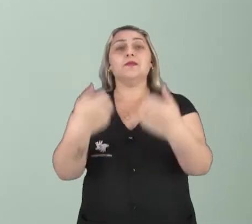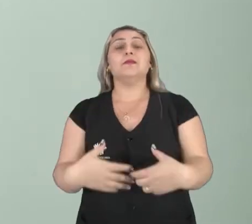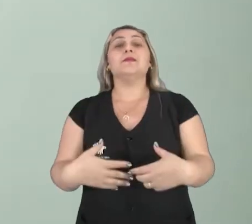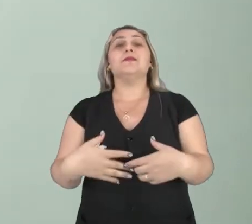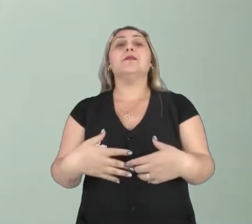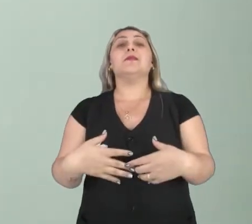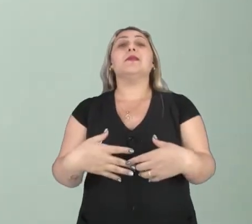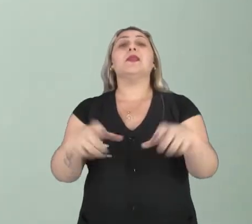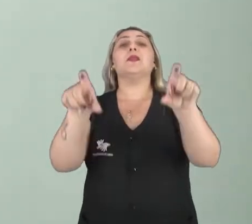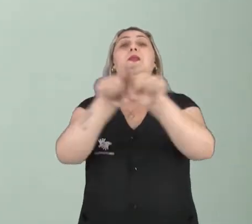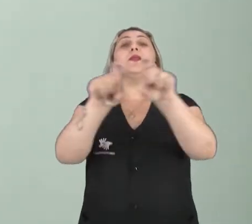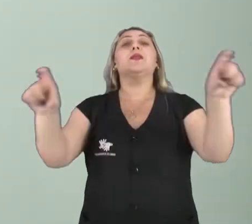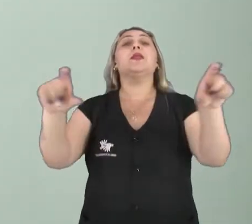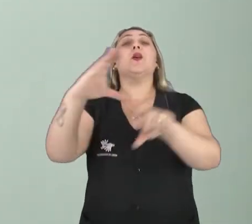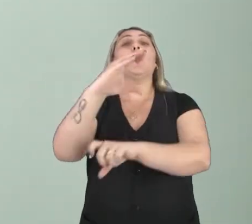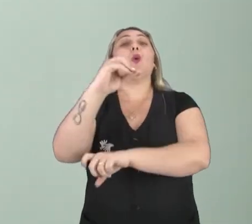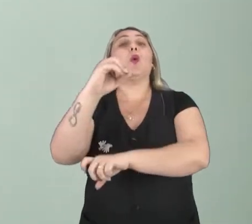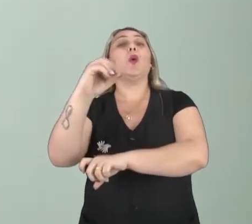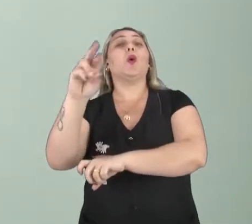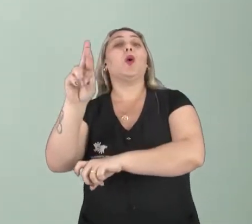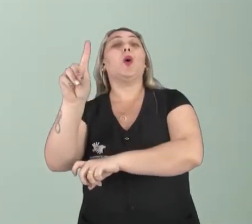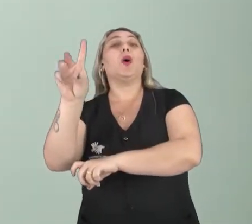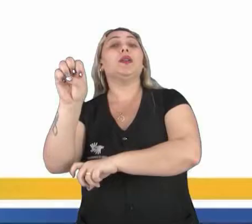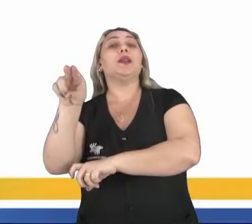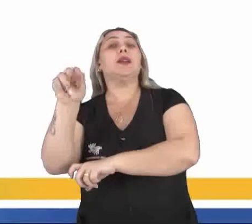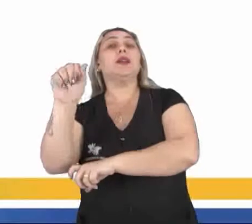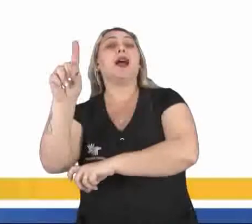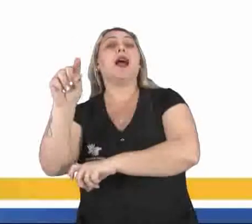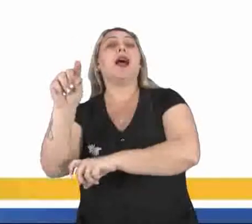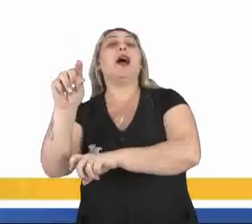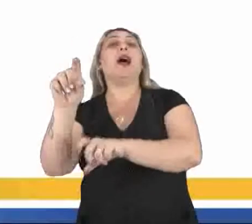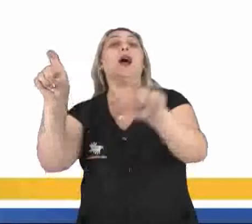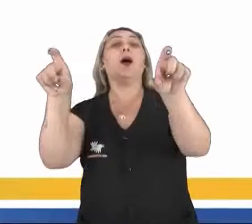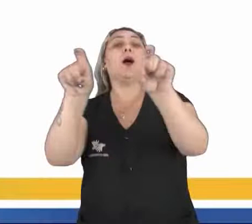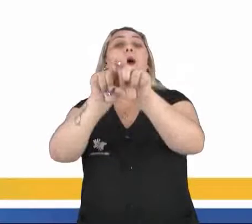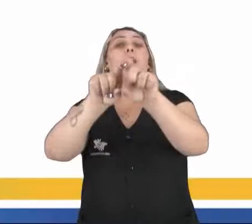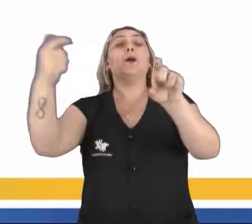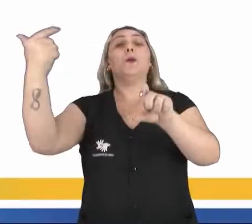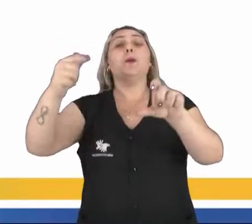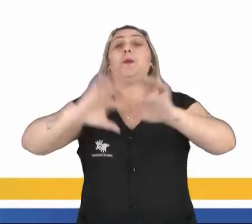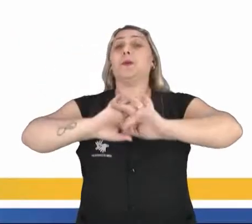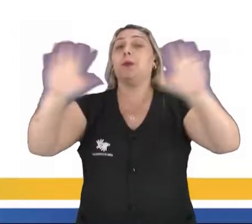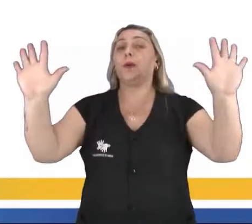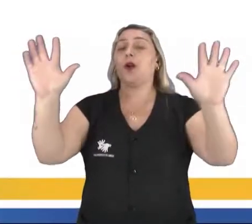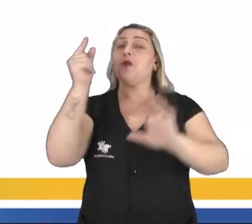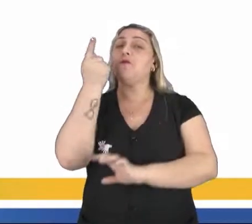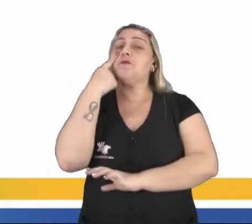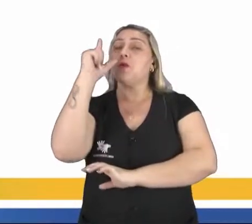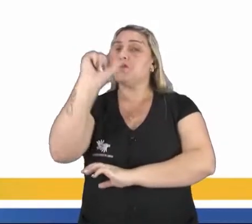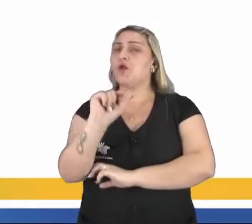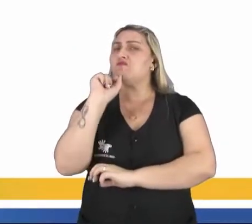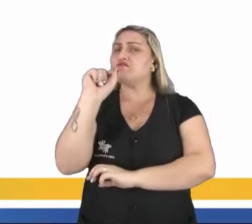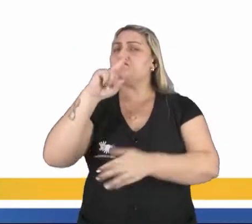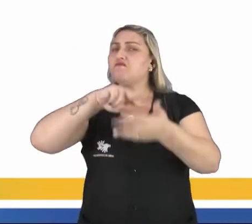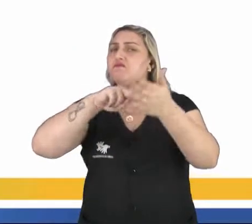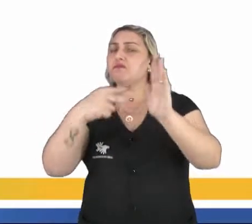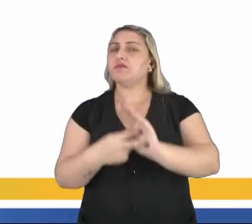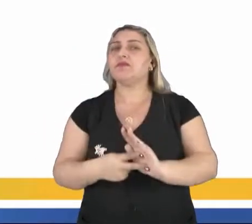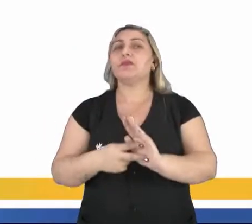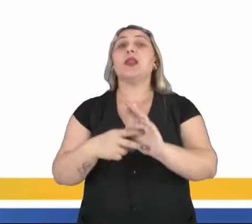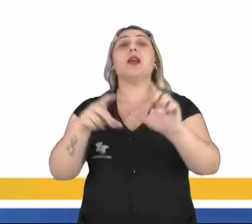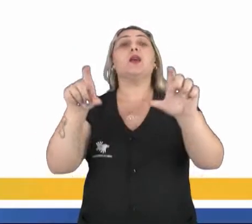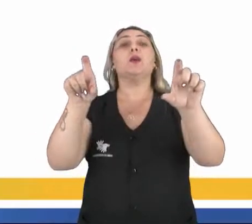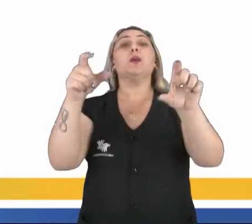oração coordenada, tá certo? Então vamos ver um pouco sobre o que seria isso, né?